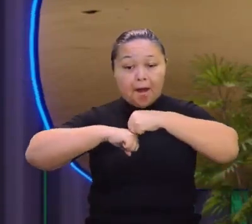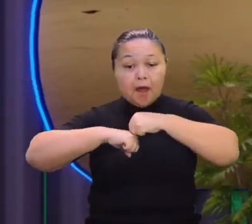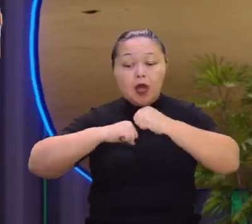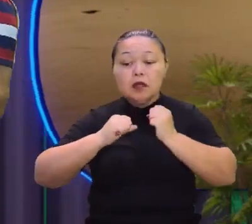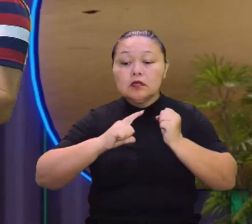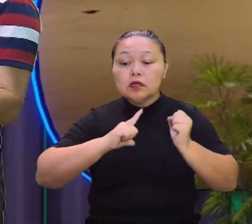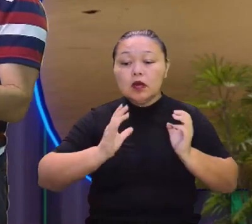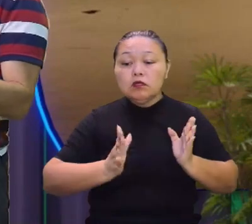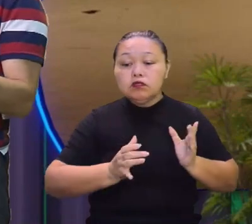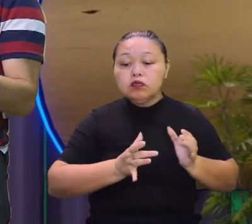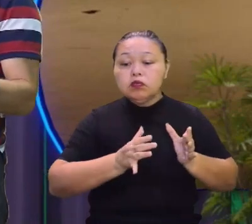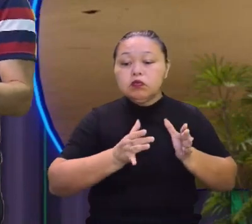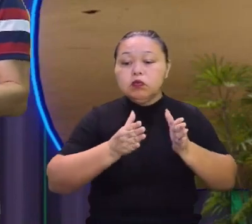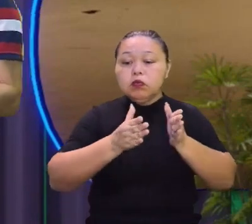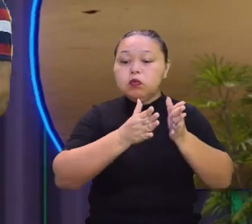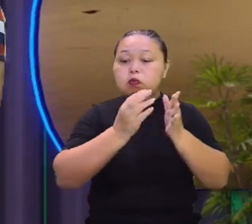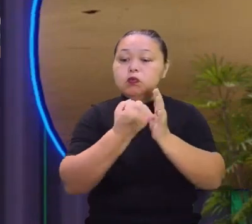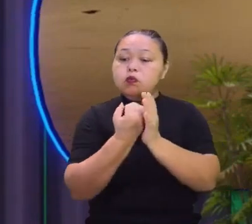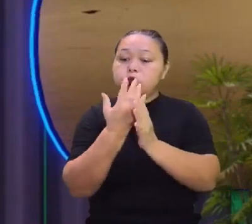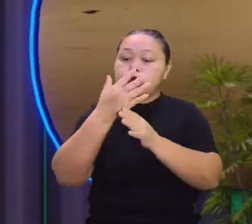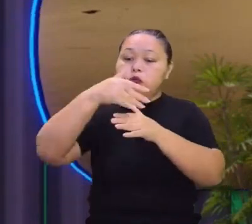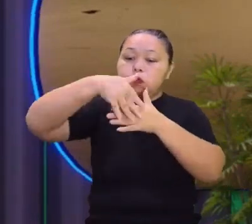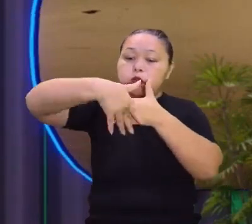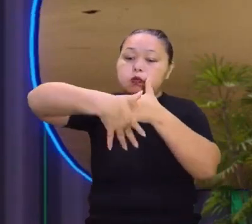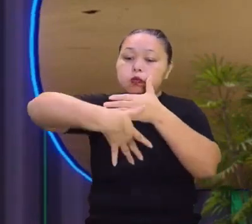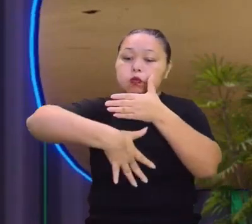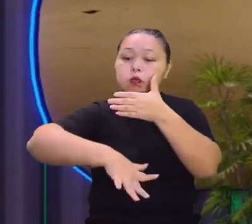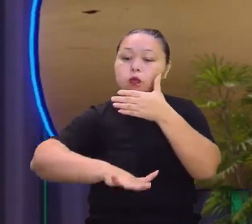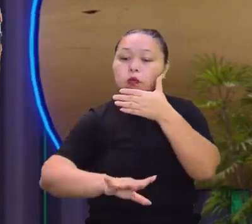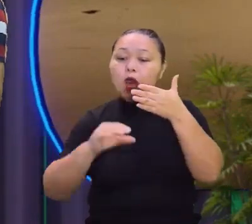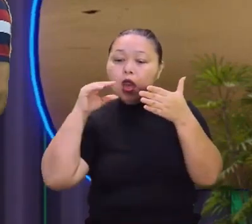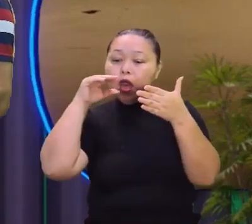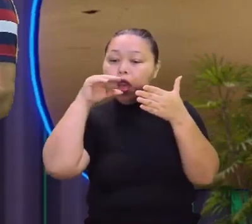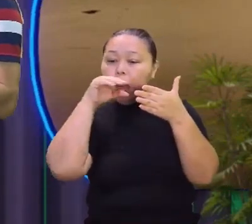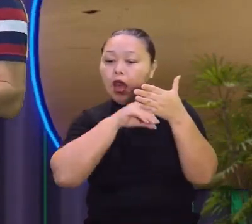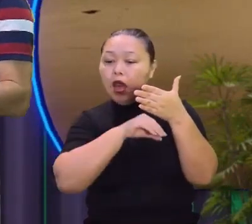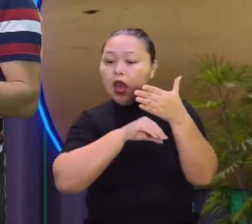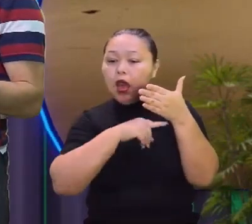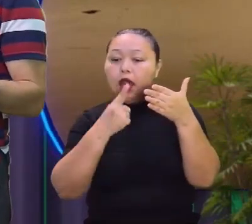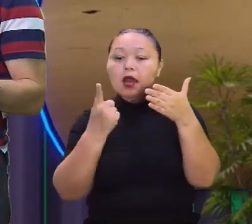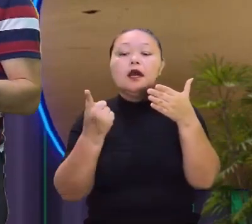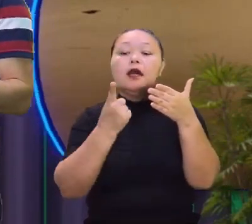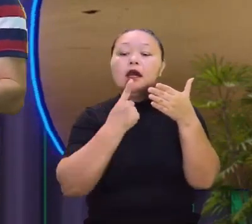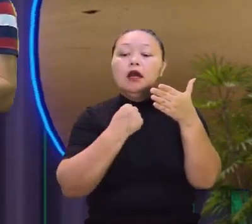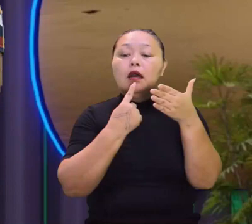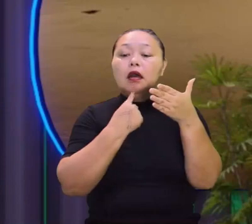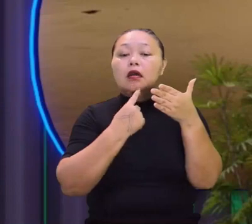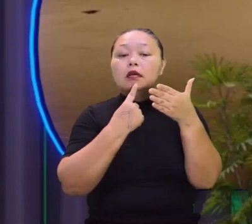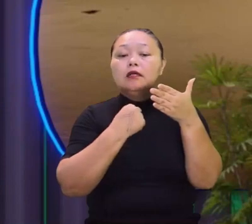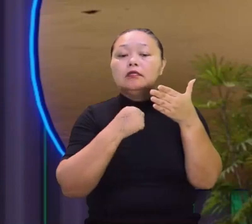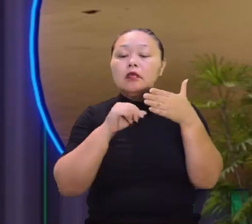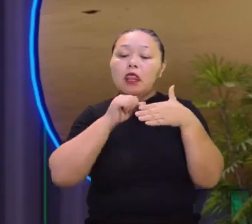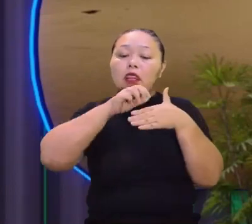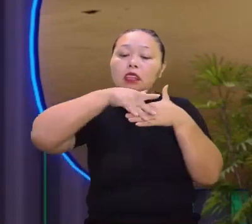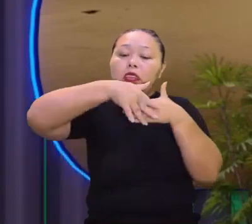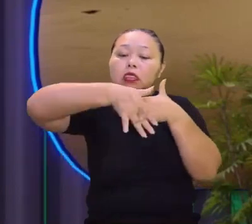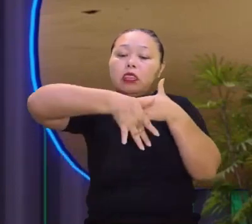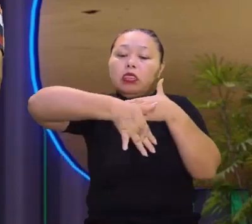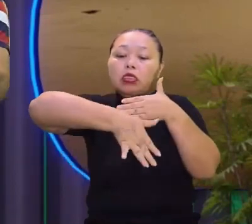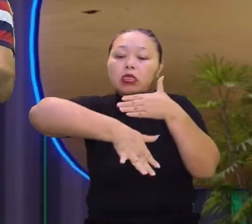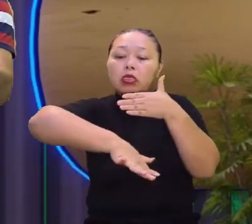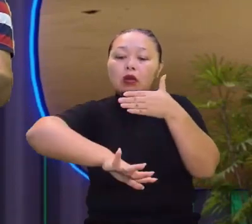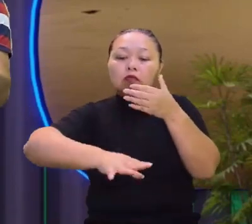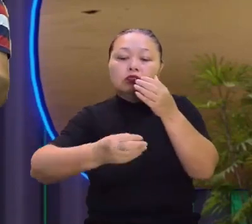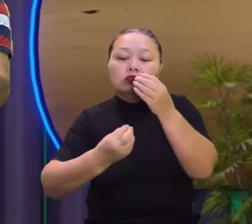muitos vulcões, muita atividade vulcânica. É isso? Isso mesmo. Então, quando a